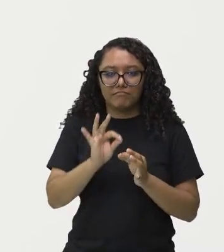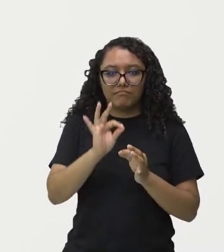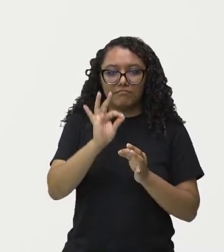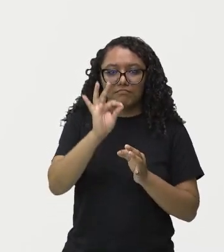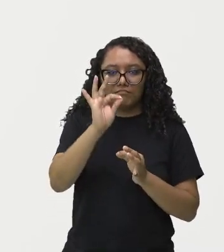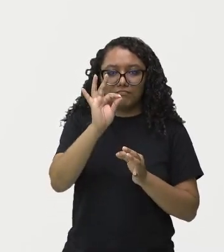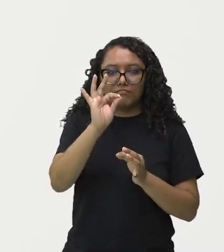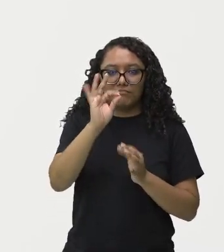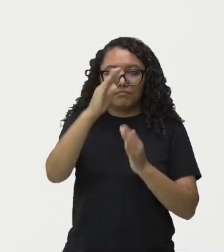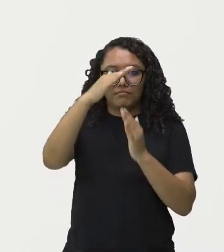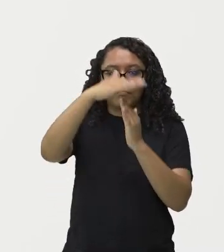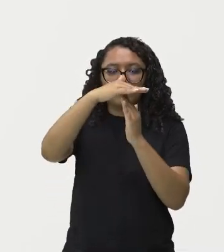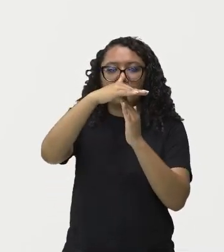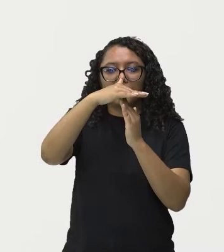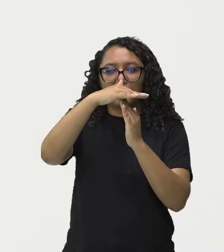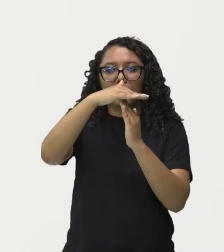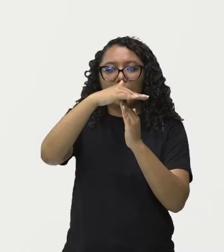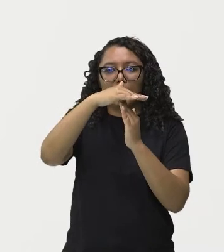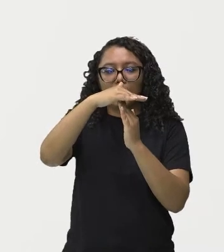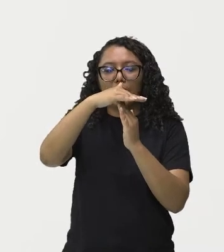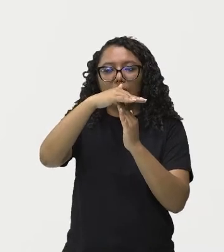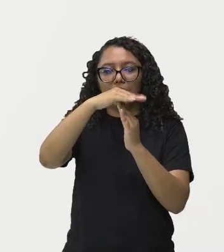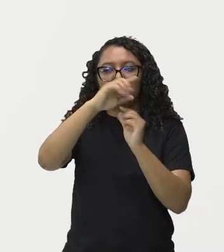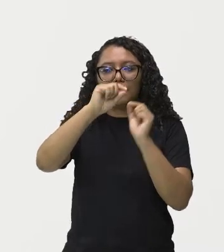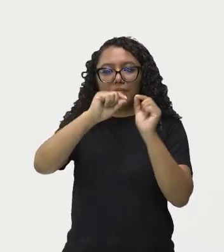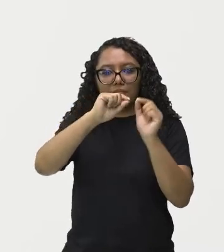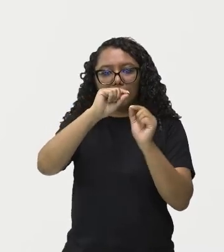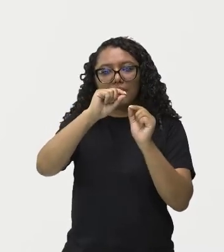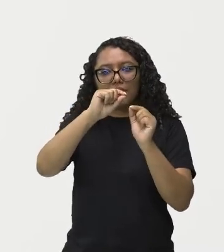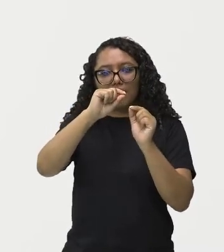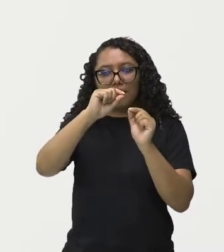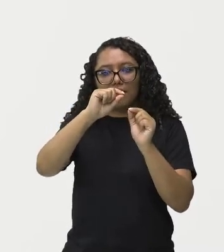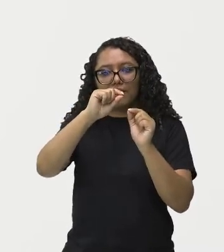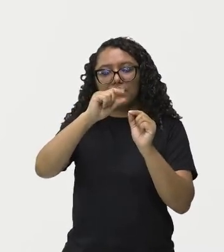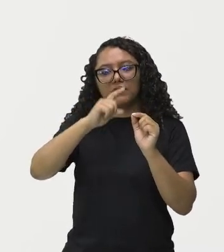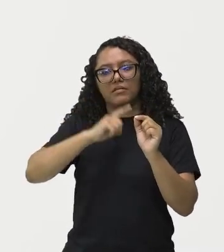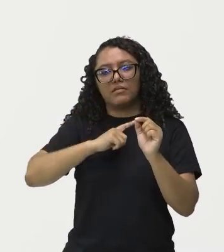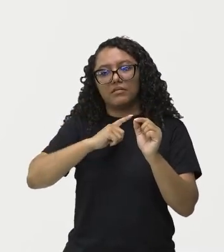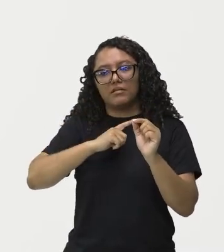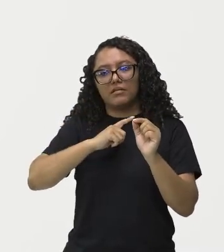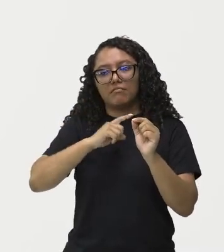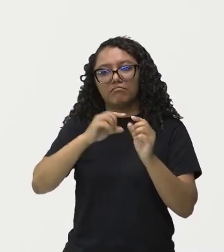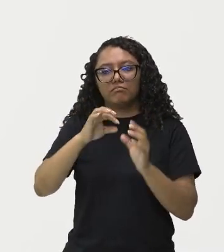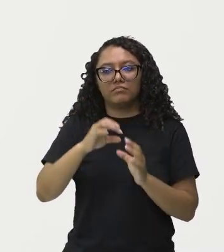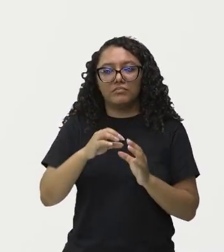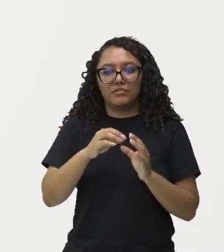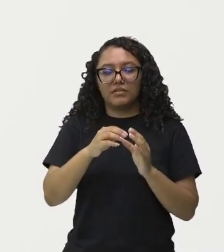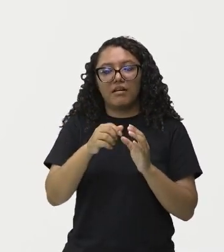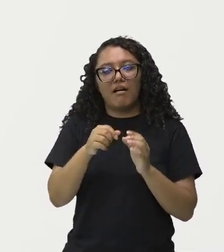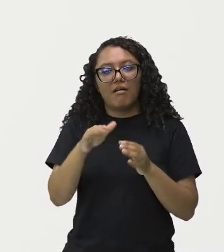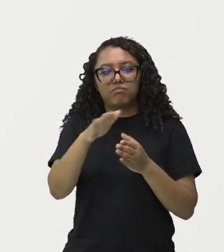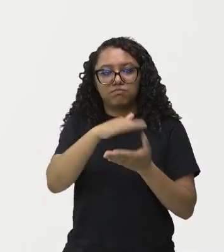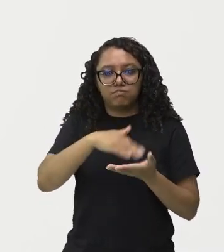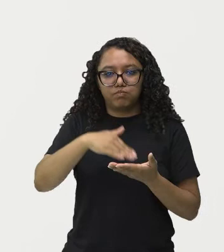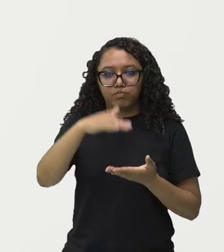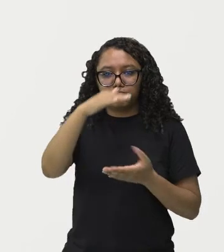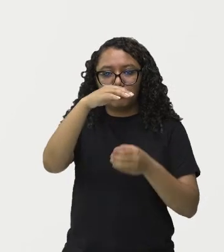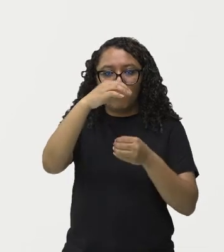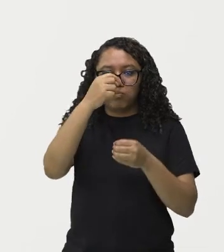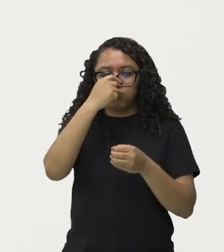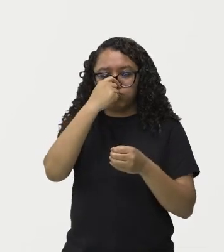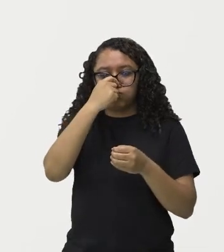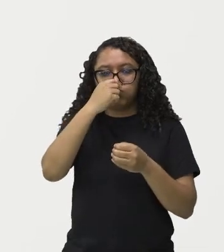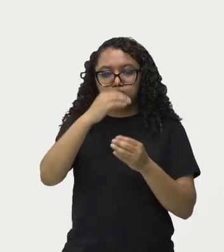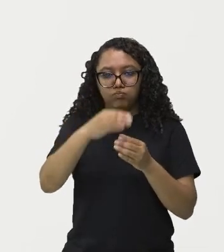o topo do meu cilindro, né, eu vou ter ocupado todo o seu espaço, todo o seu